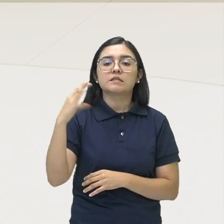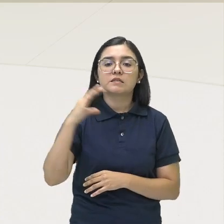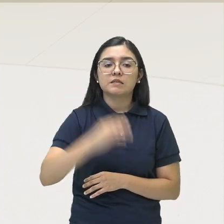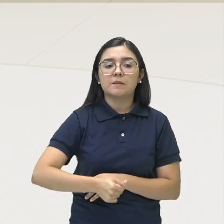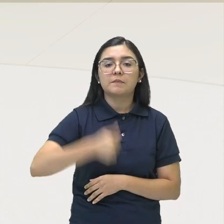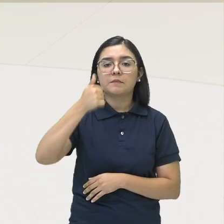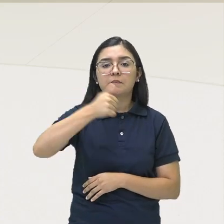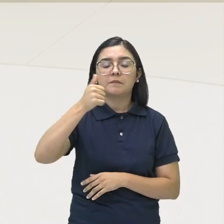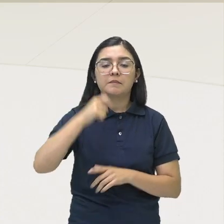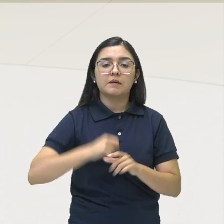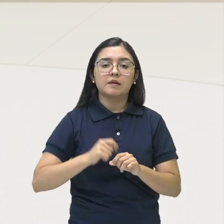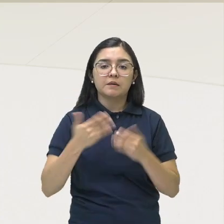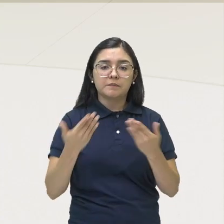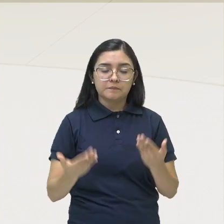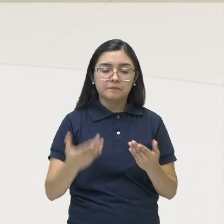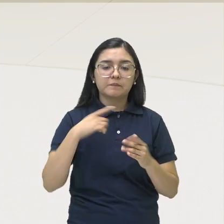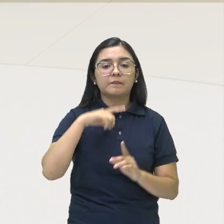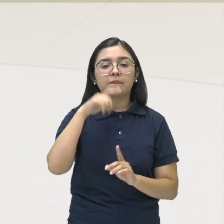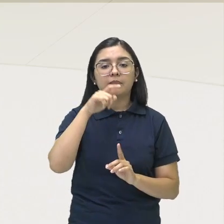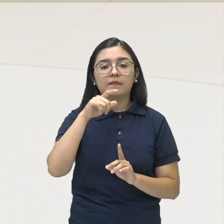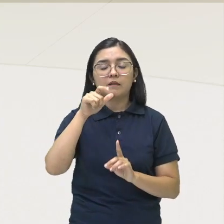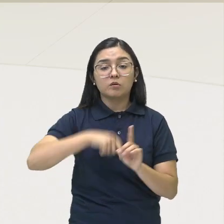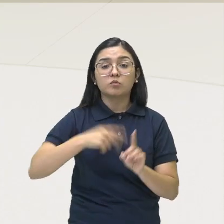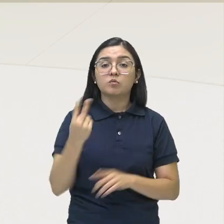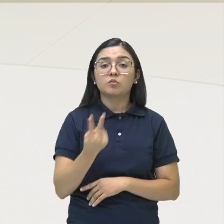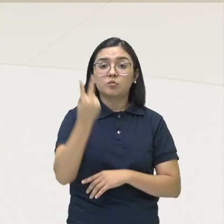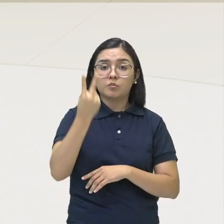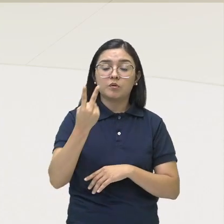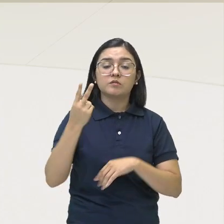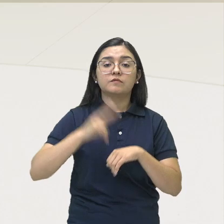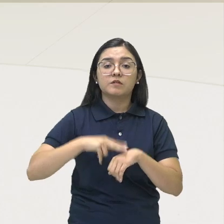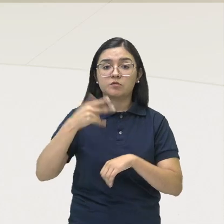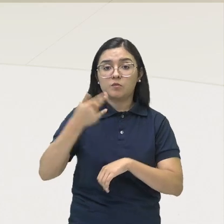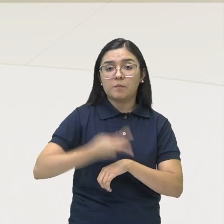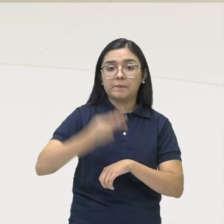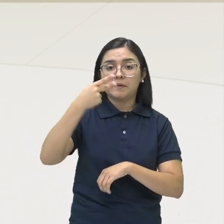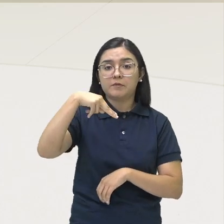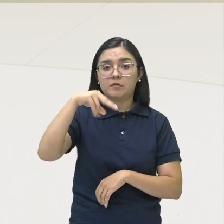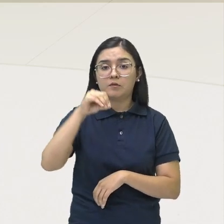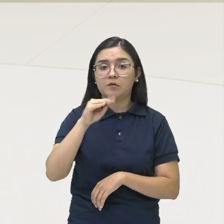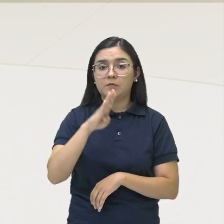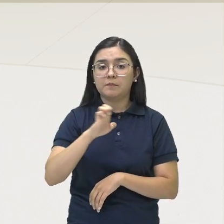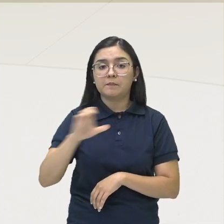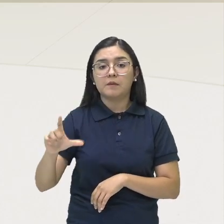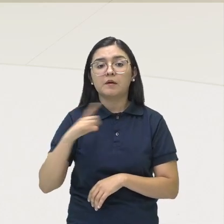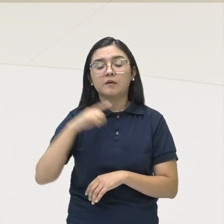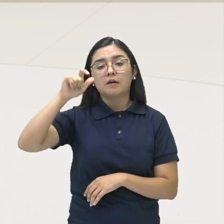primeira personalidade a receber 2 vezes o prêmio Nobel, tá, gente? Então, Marie é a